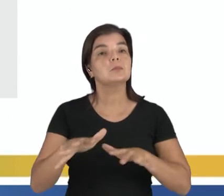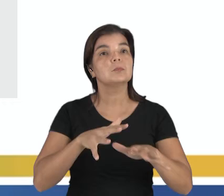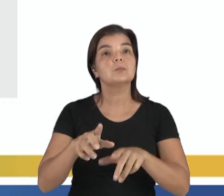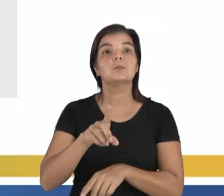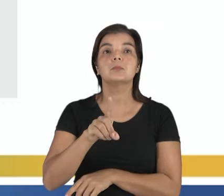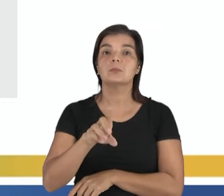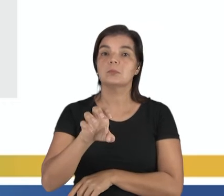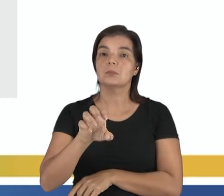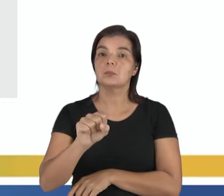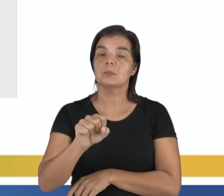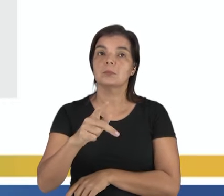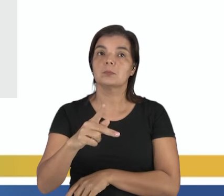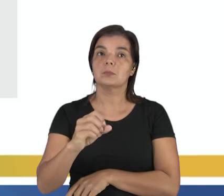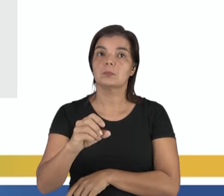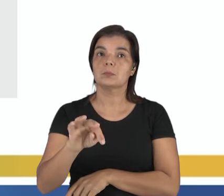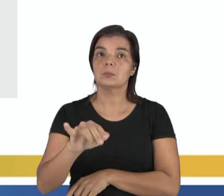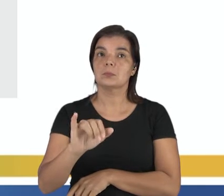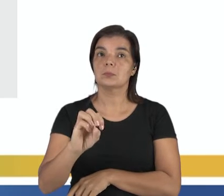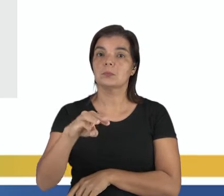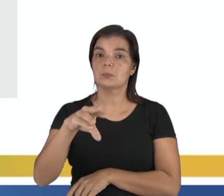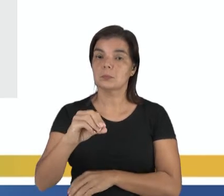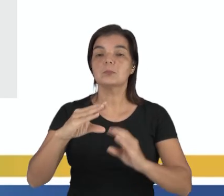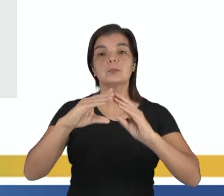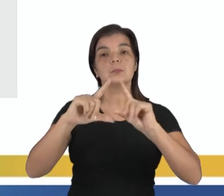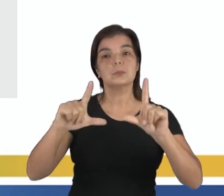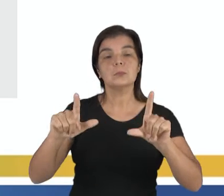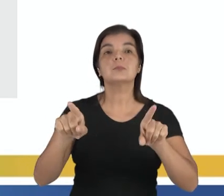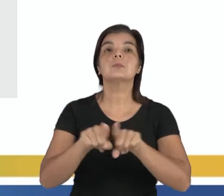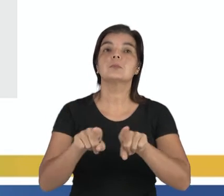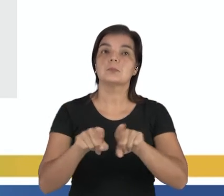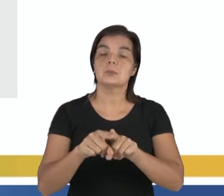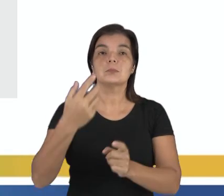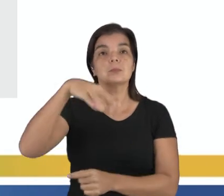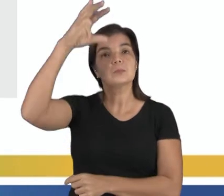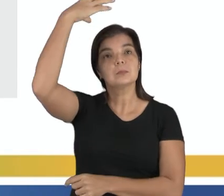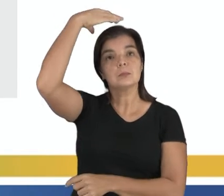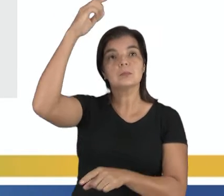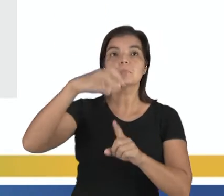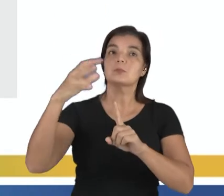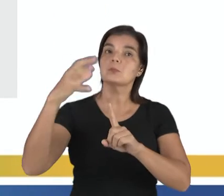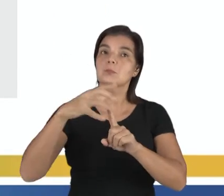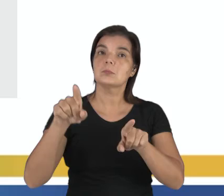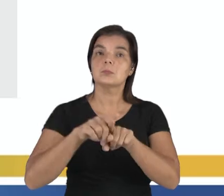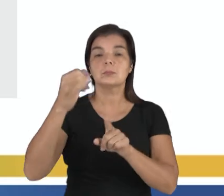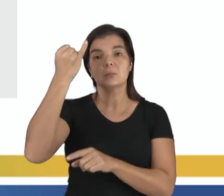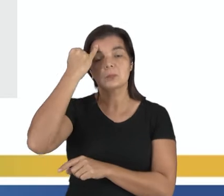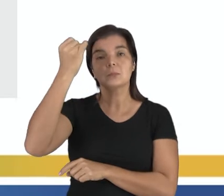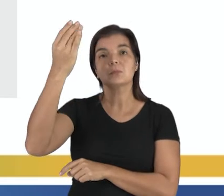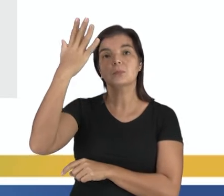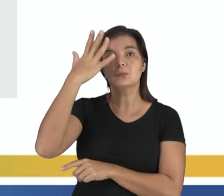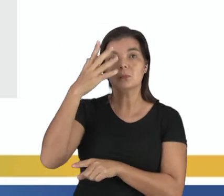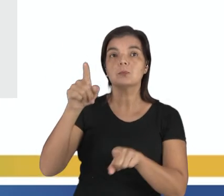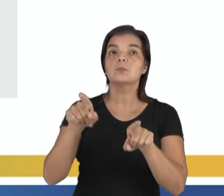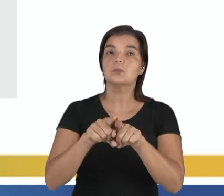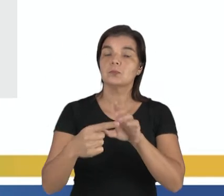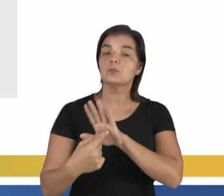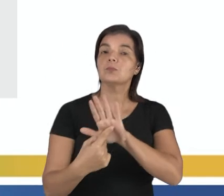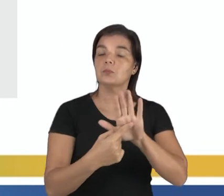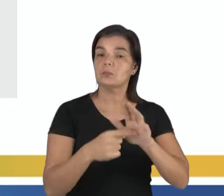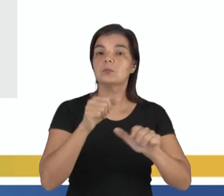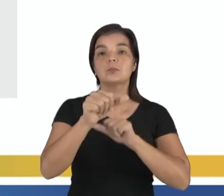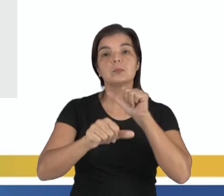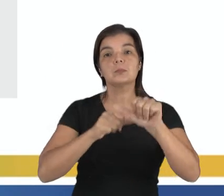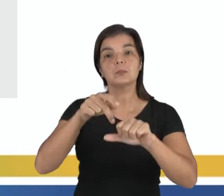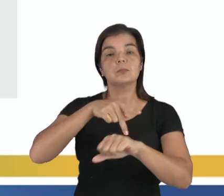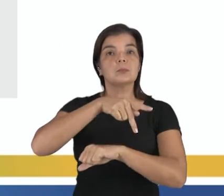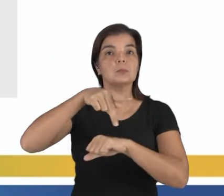de despotismo esclarecido. Esses reis, né, absolutistas, que influenciados pelas ideias iluministas, promovem, então,